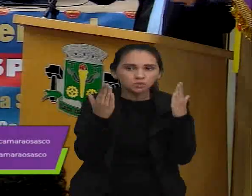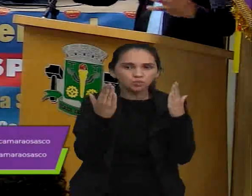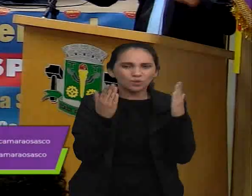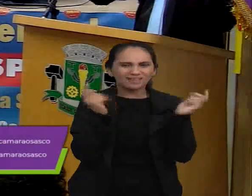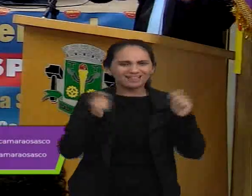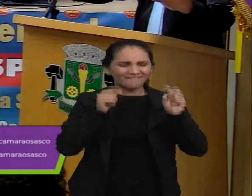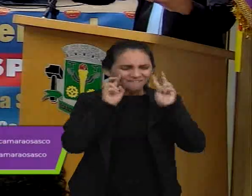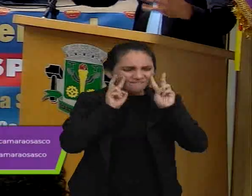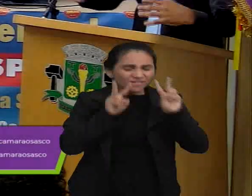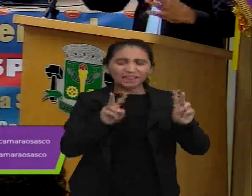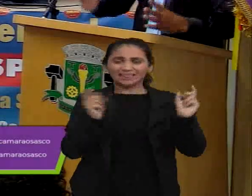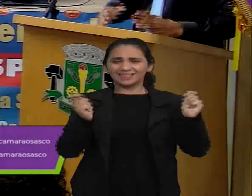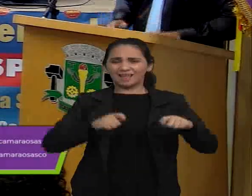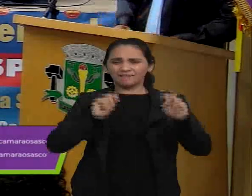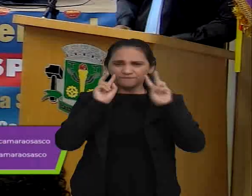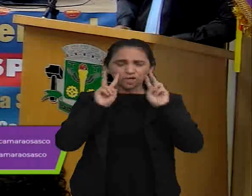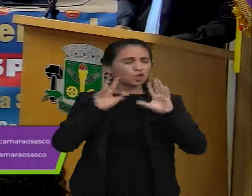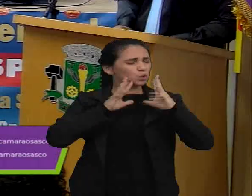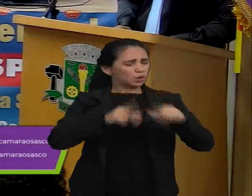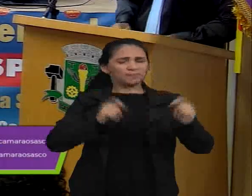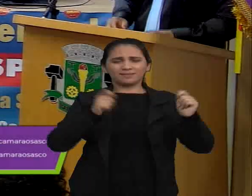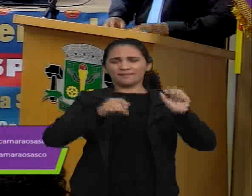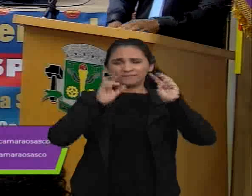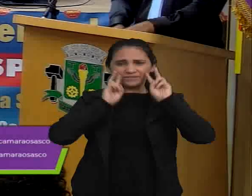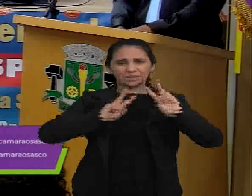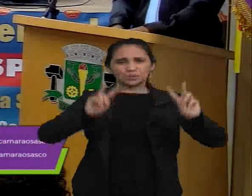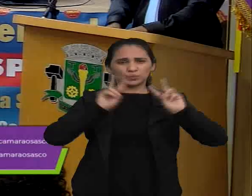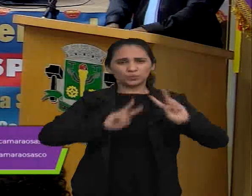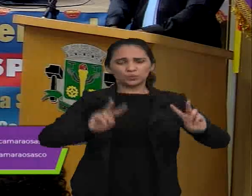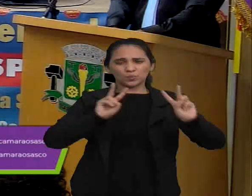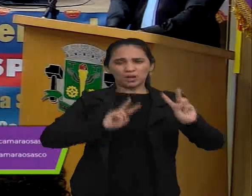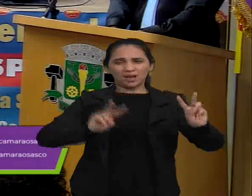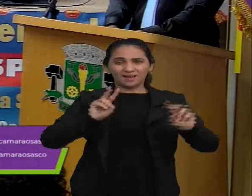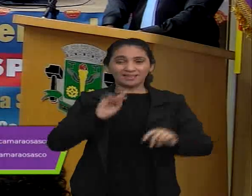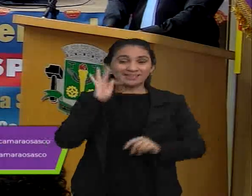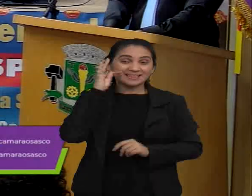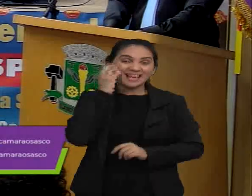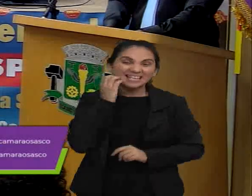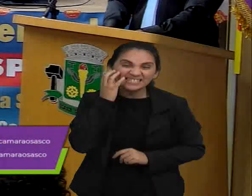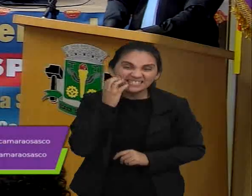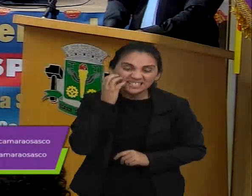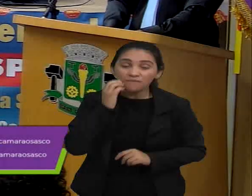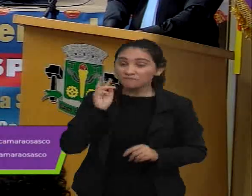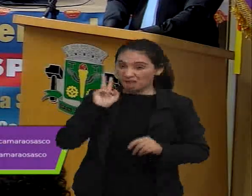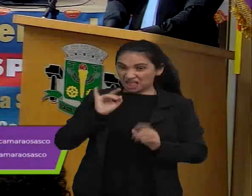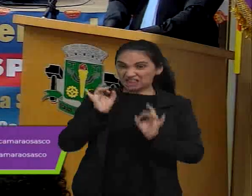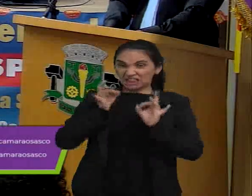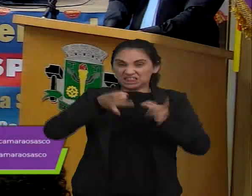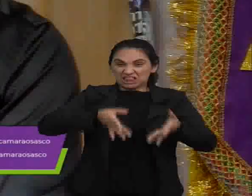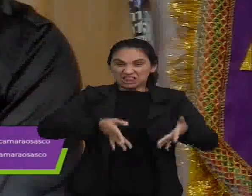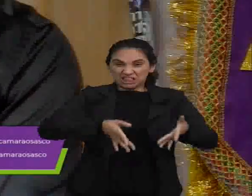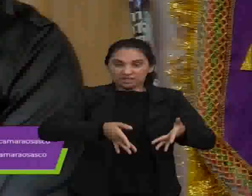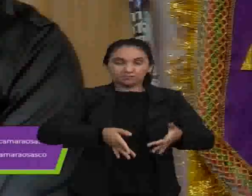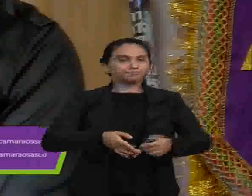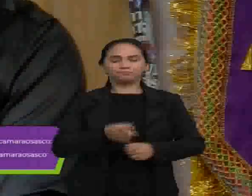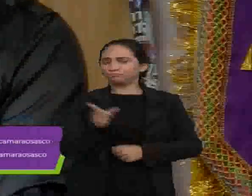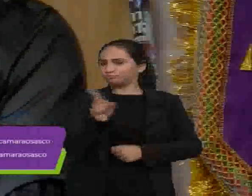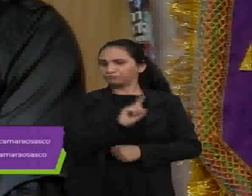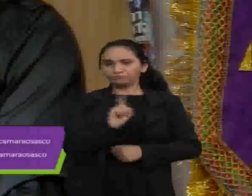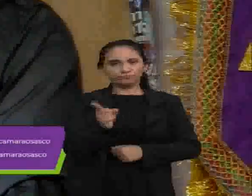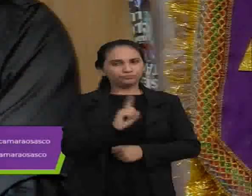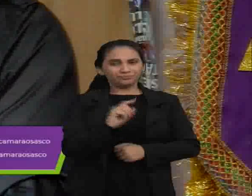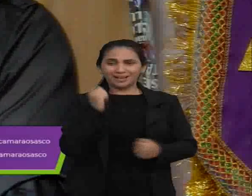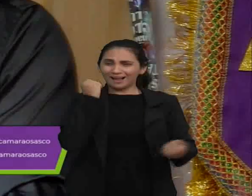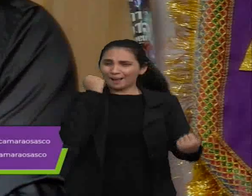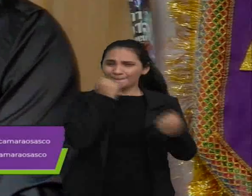é visível todo mundo enxerga isso Tarcísio ele não vai abandonar esse projeto fascista que ele tem e